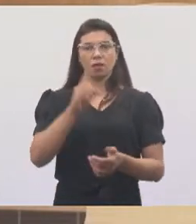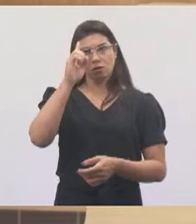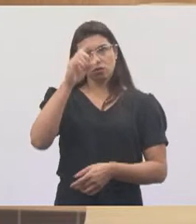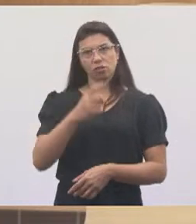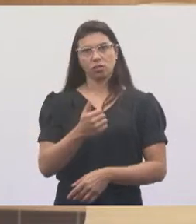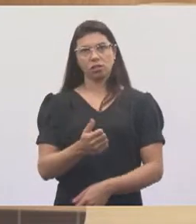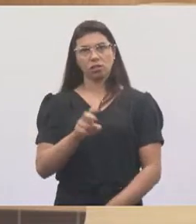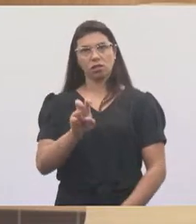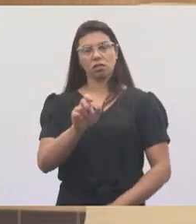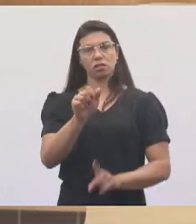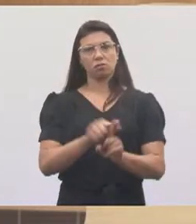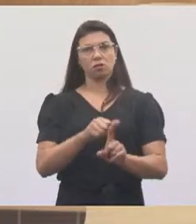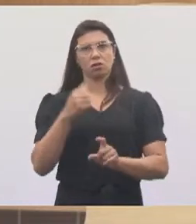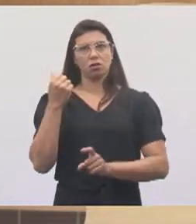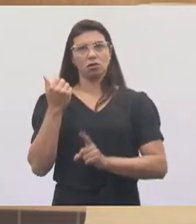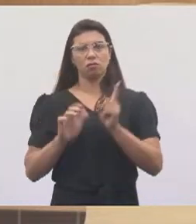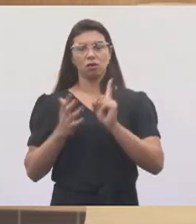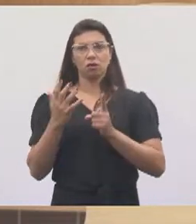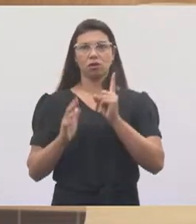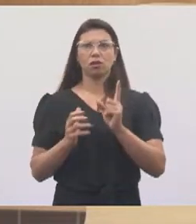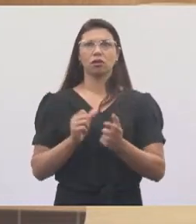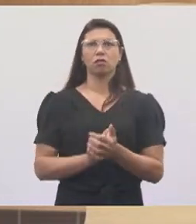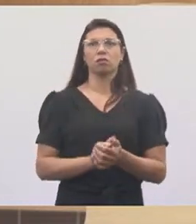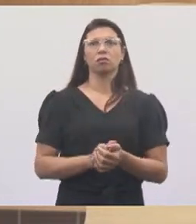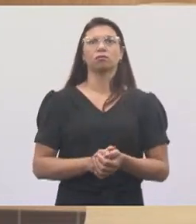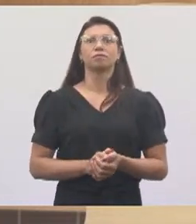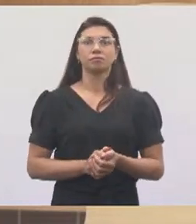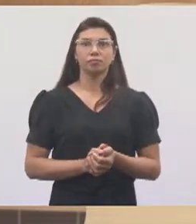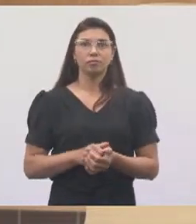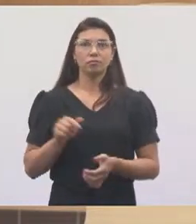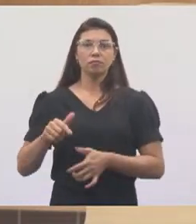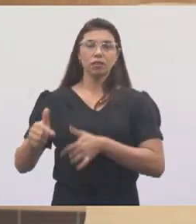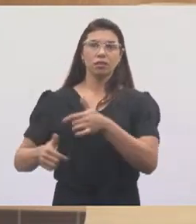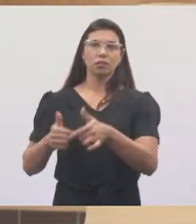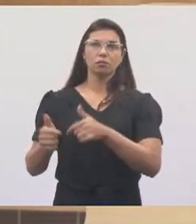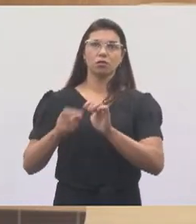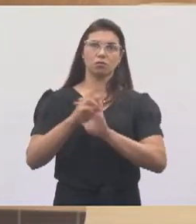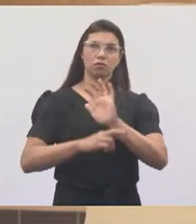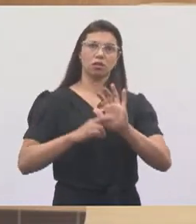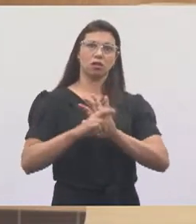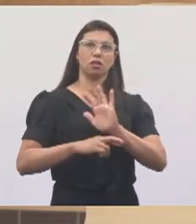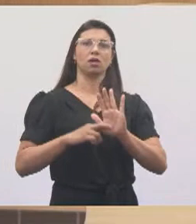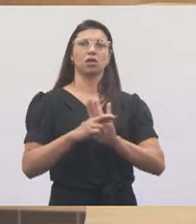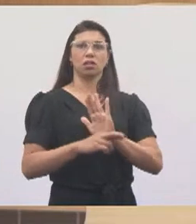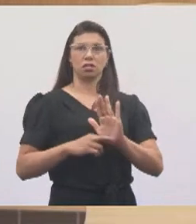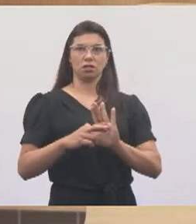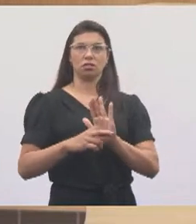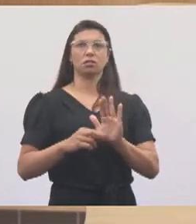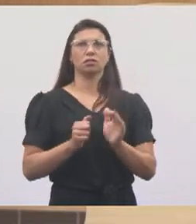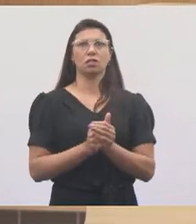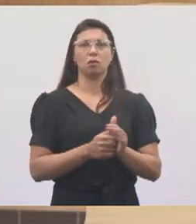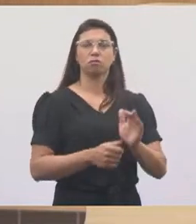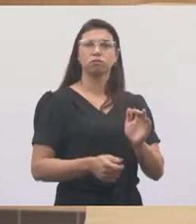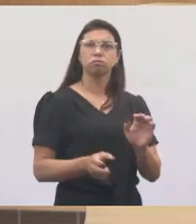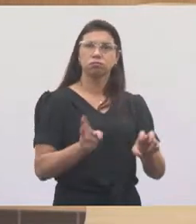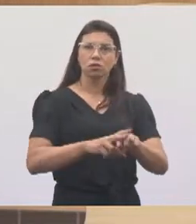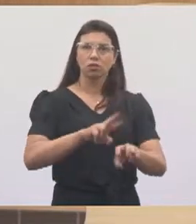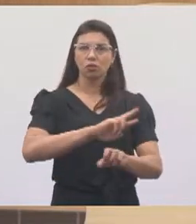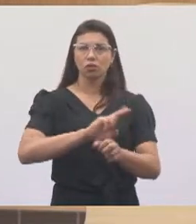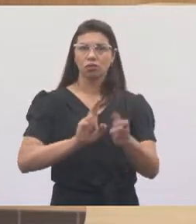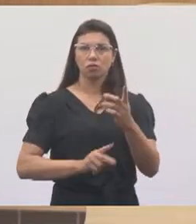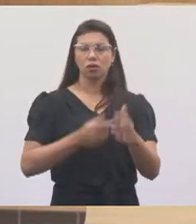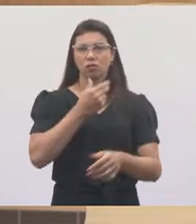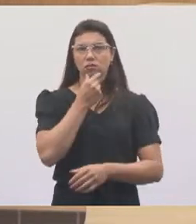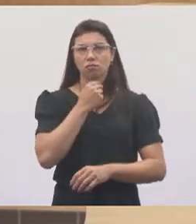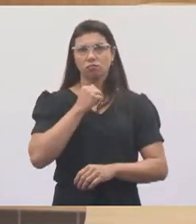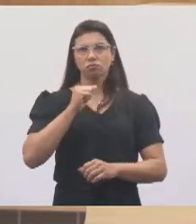de 1996 pelo excelente trabalho frente à Delegacia de Investigações Gerais, que culminou com a apreensão de vários traficantes de drogas.